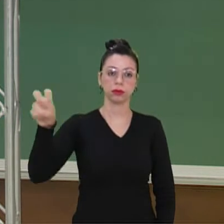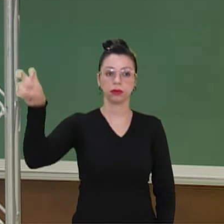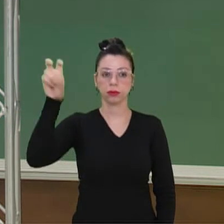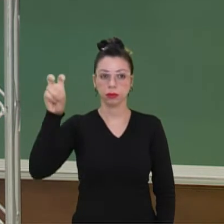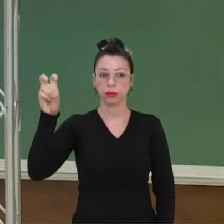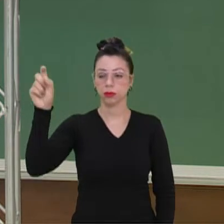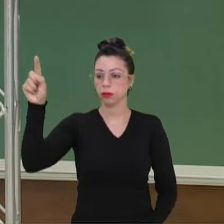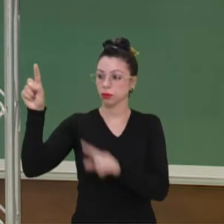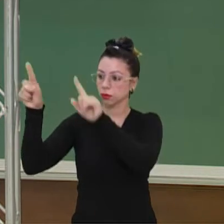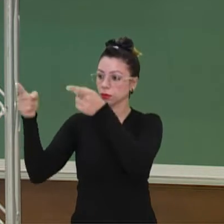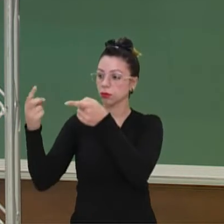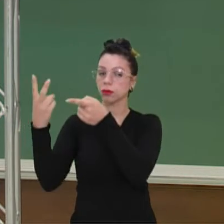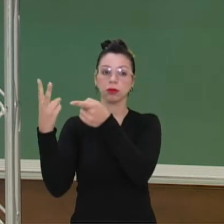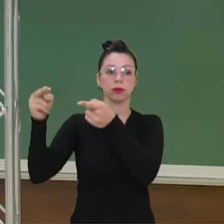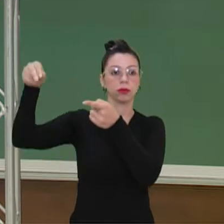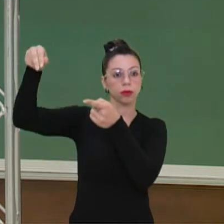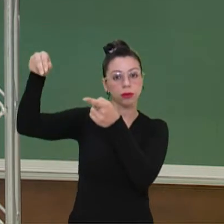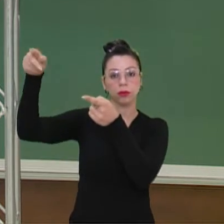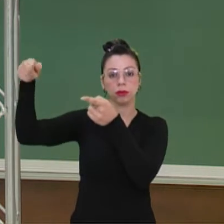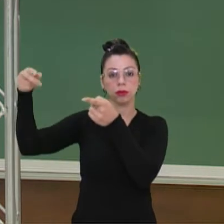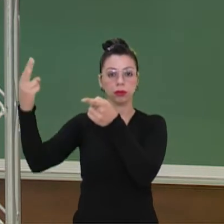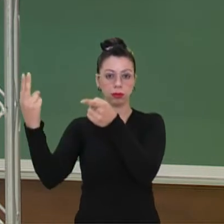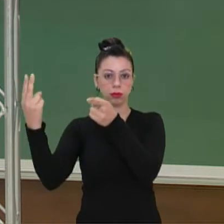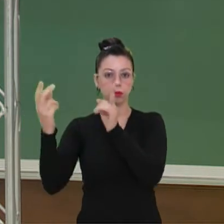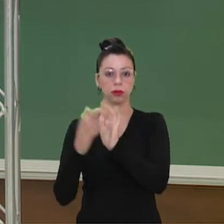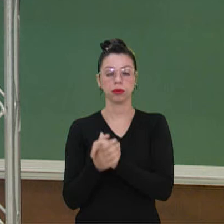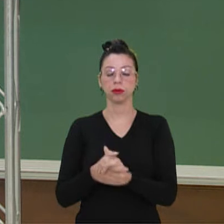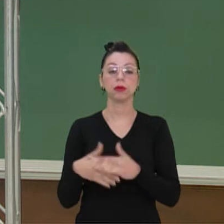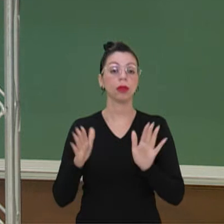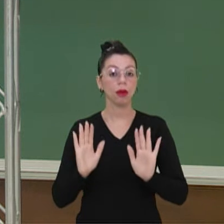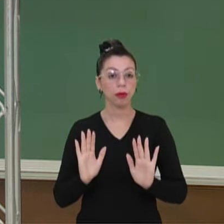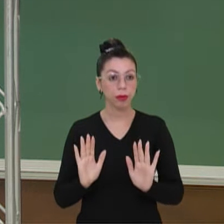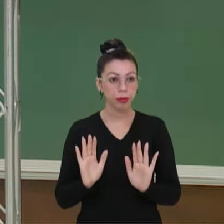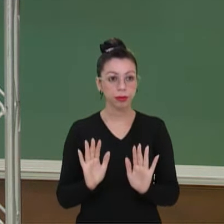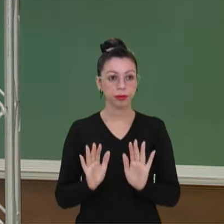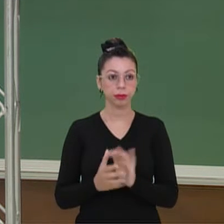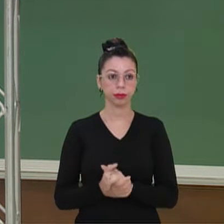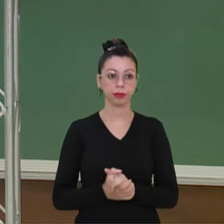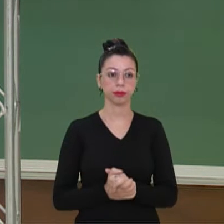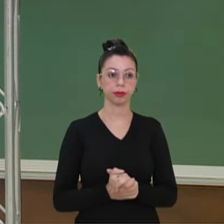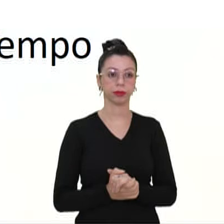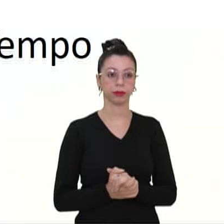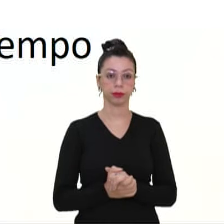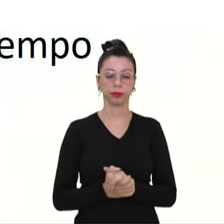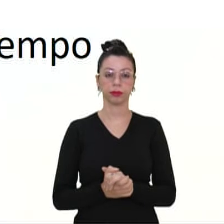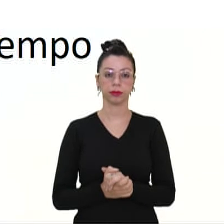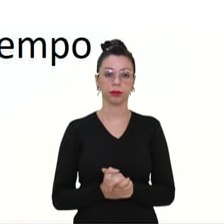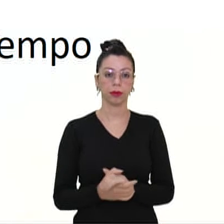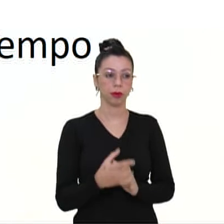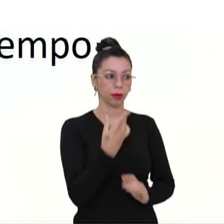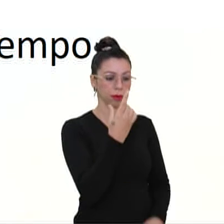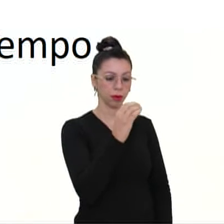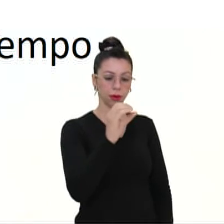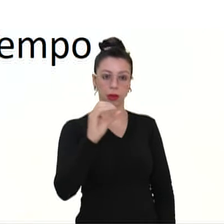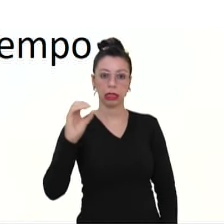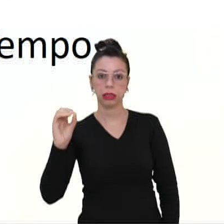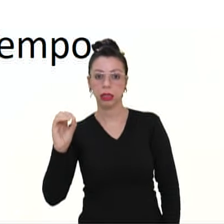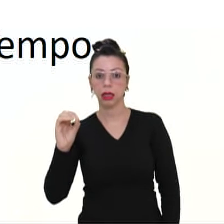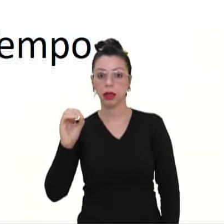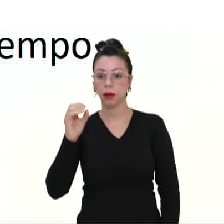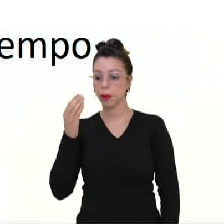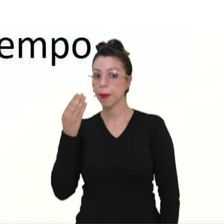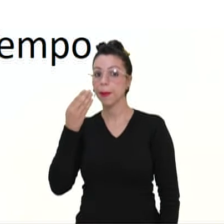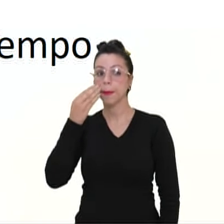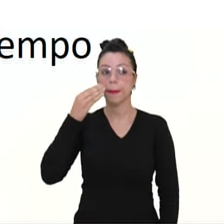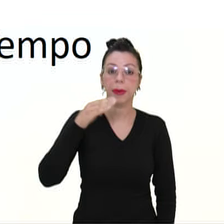sobre 2. Legal, né? Tranquilo. Tá. O que nós queremos? Igual a 100 bilhões, tá? Isso é o